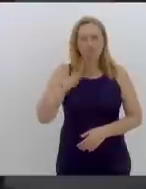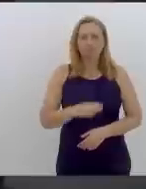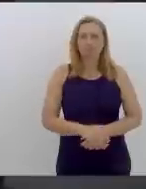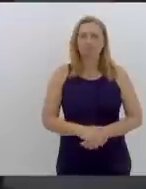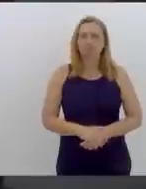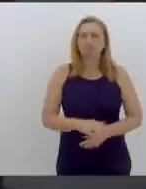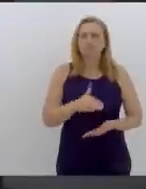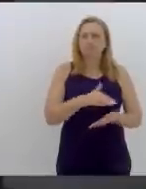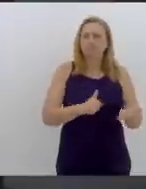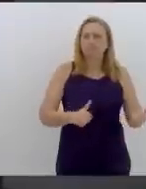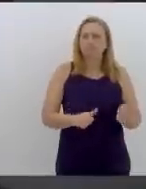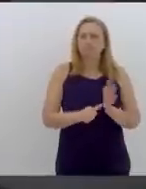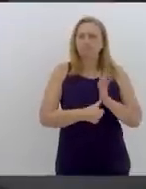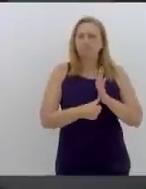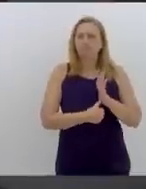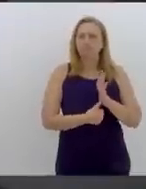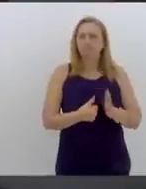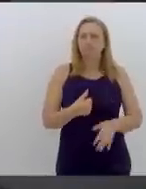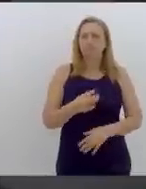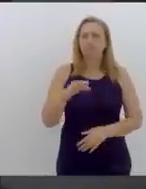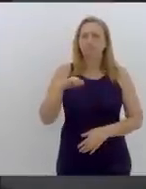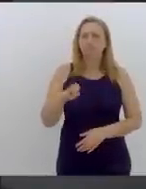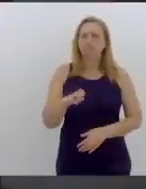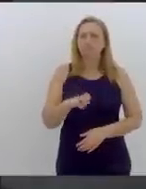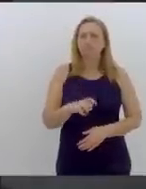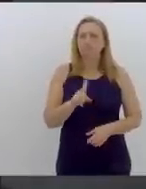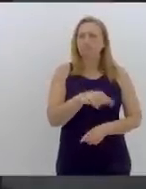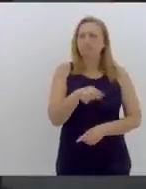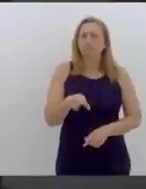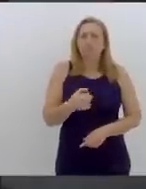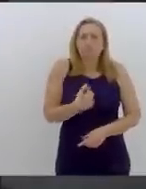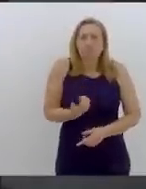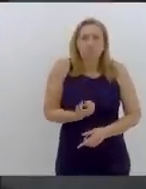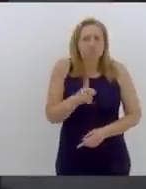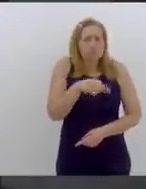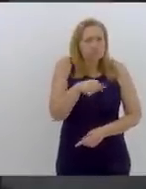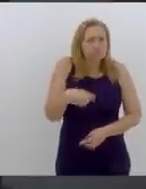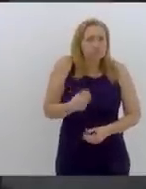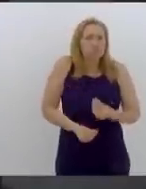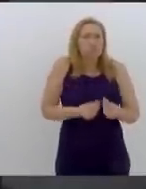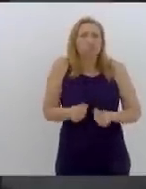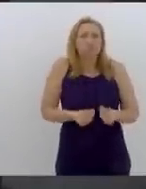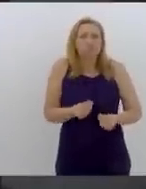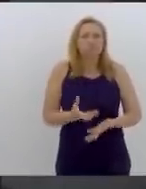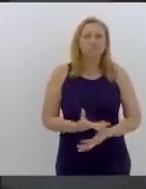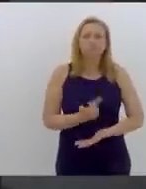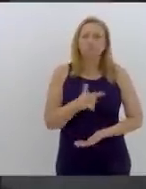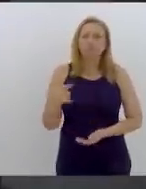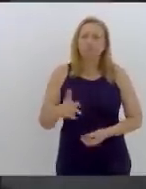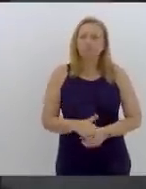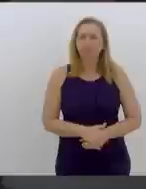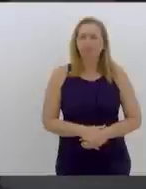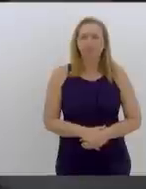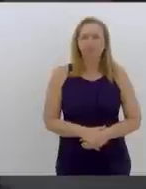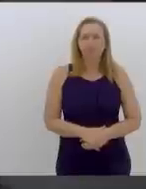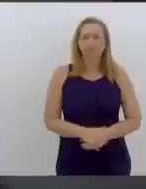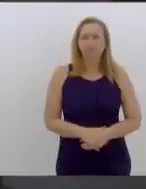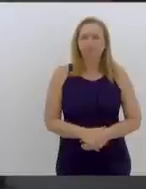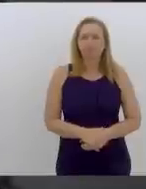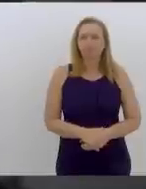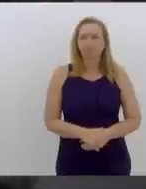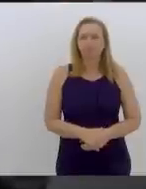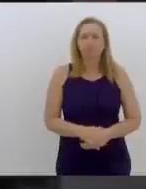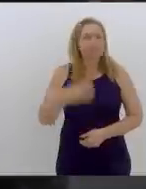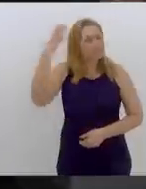Napoleão foi tomou minha identidade falou que eu fui excluído Aonde que tá essa exclusão que não existe na corporação que